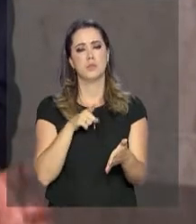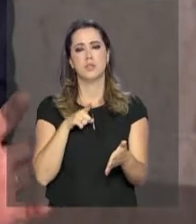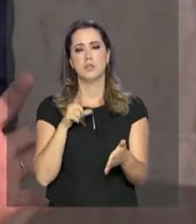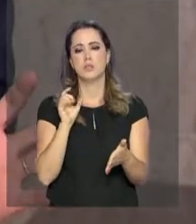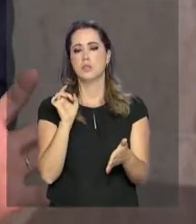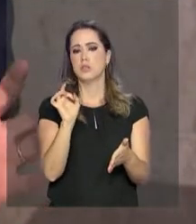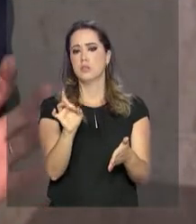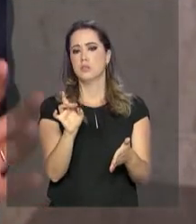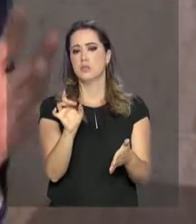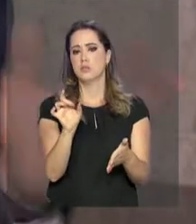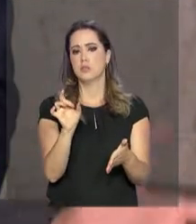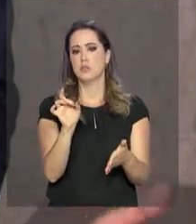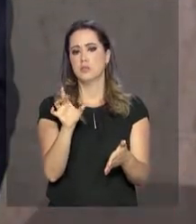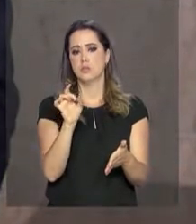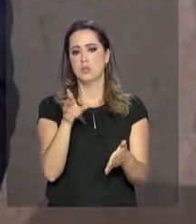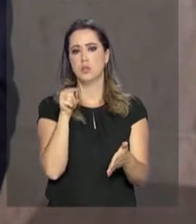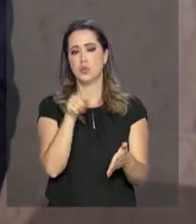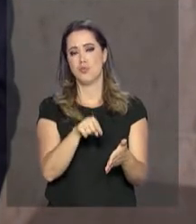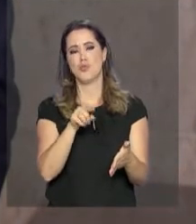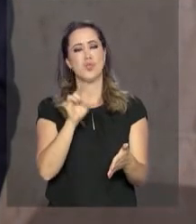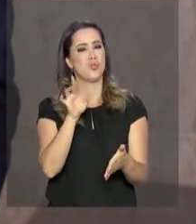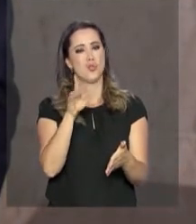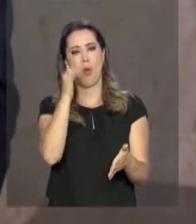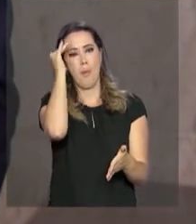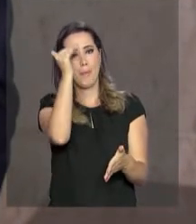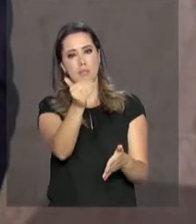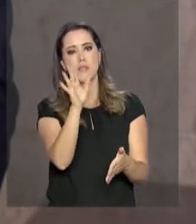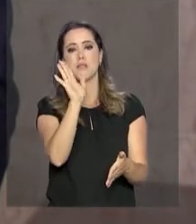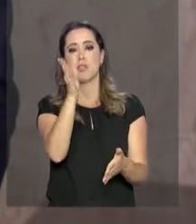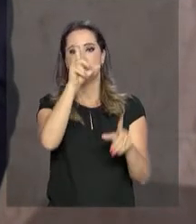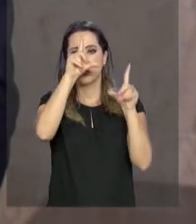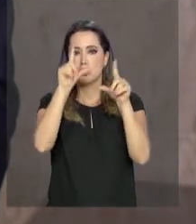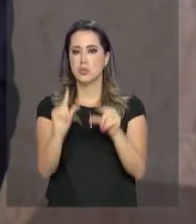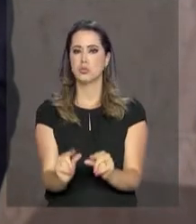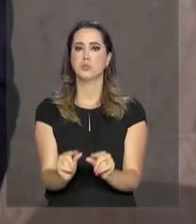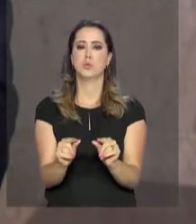só nisso o número já cai de uma maneira muito rápida.